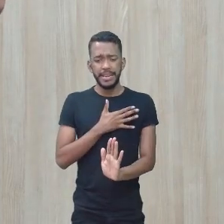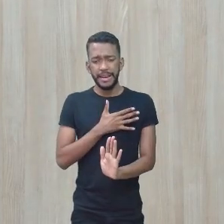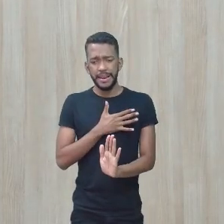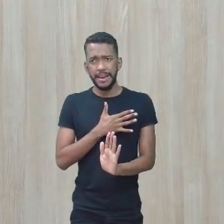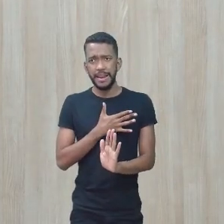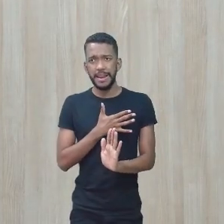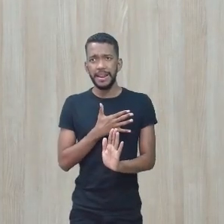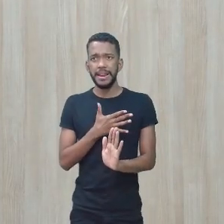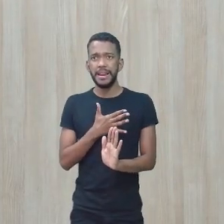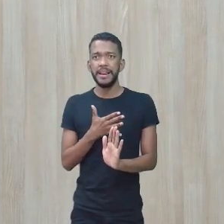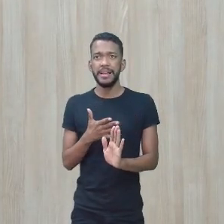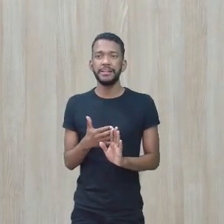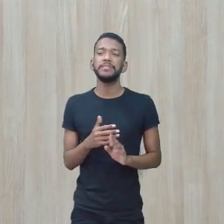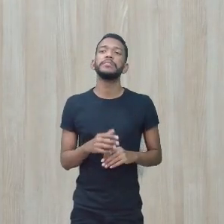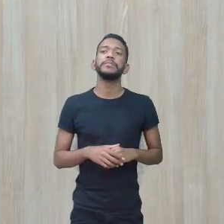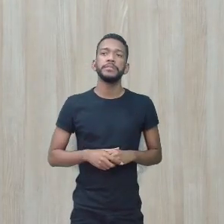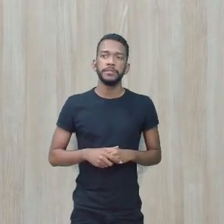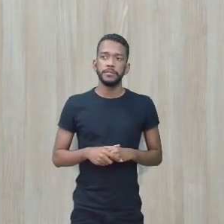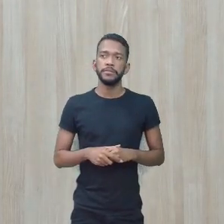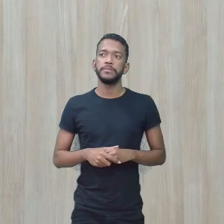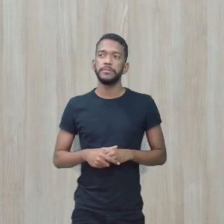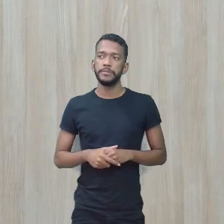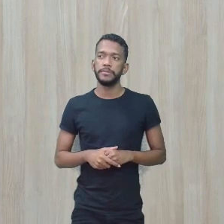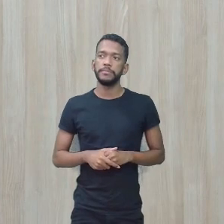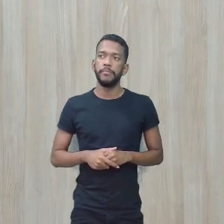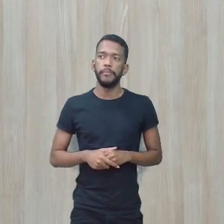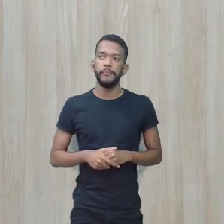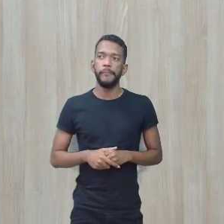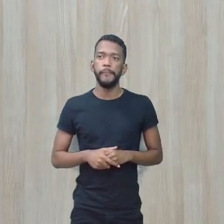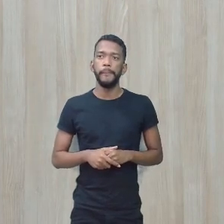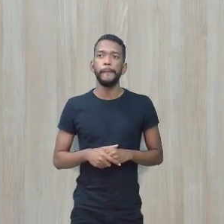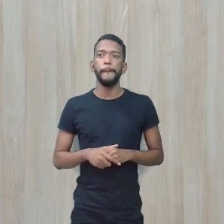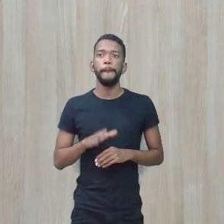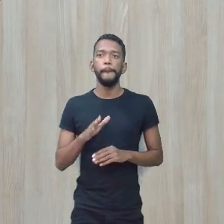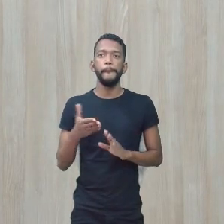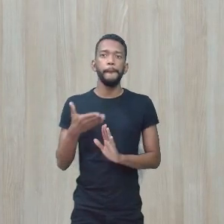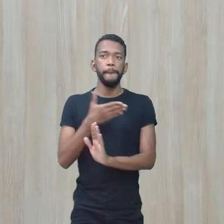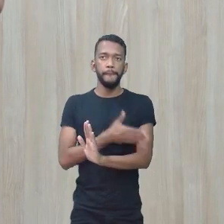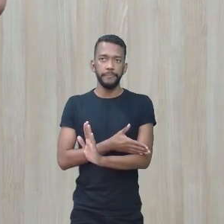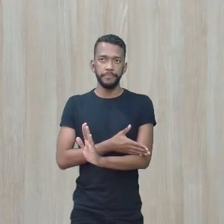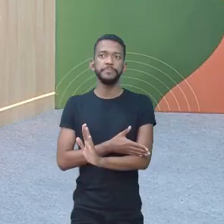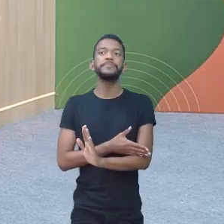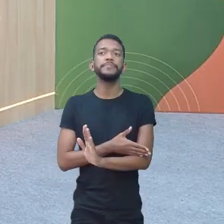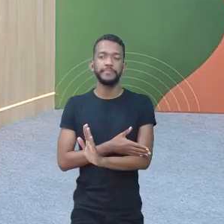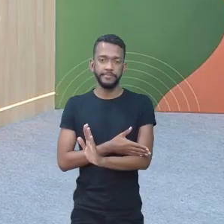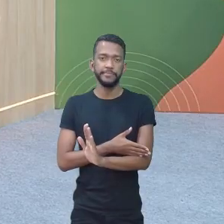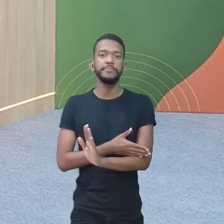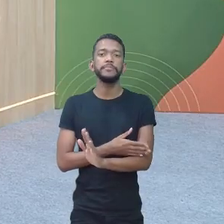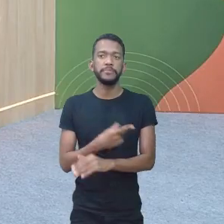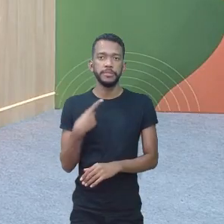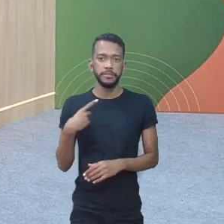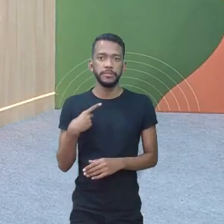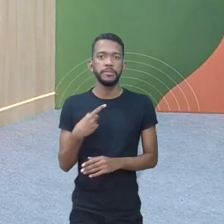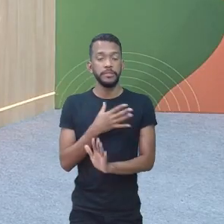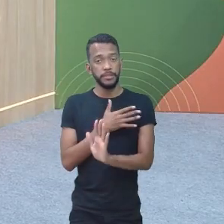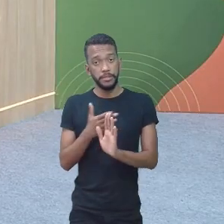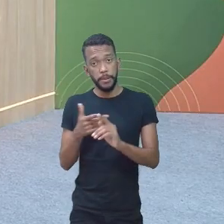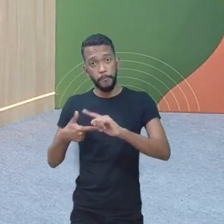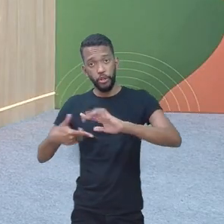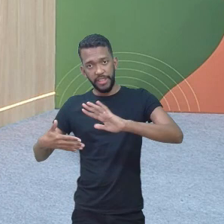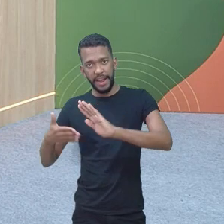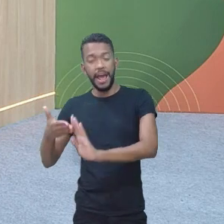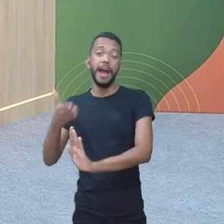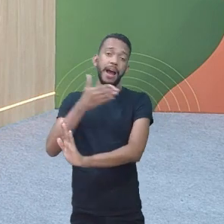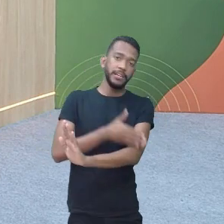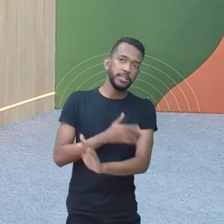Olímpicos, a gente tem... mas antes da gente chegar nos Jogos Olímpicos da Era